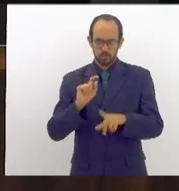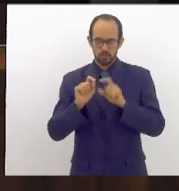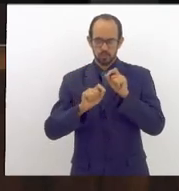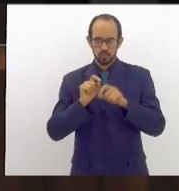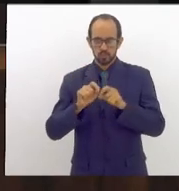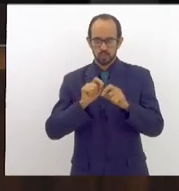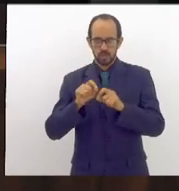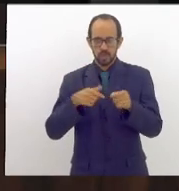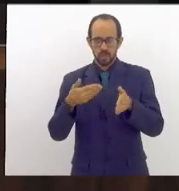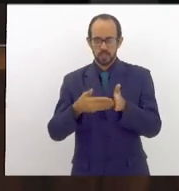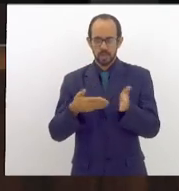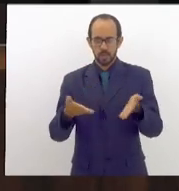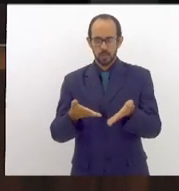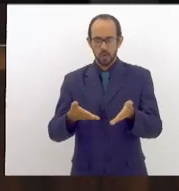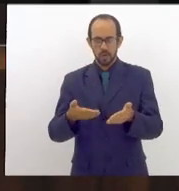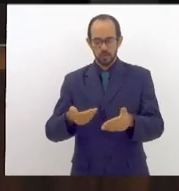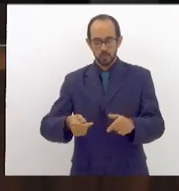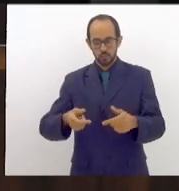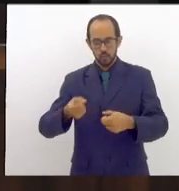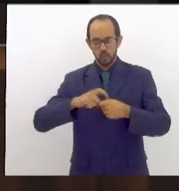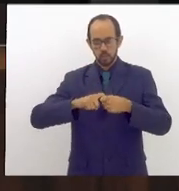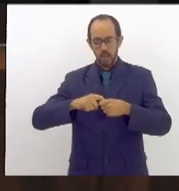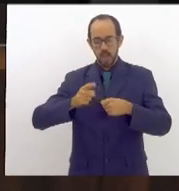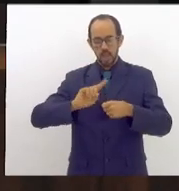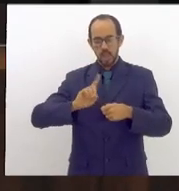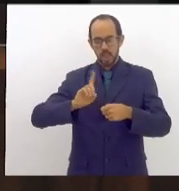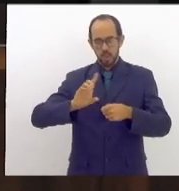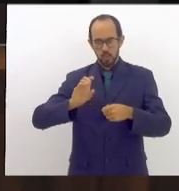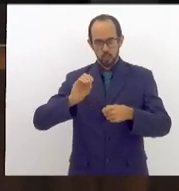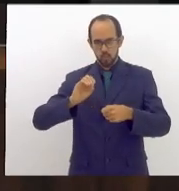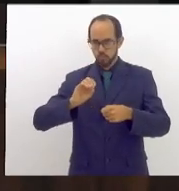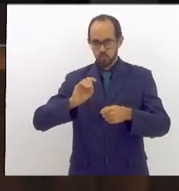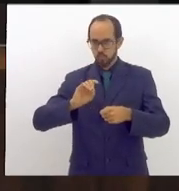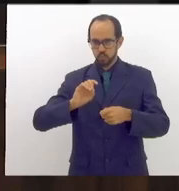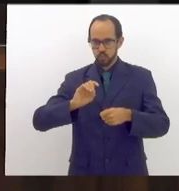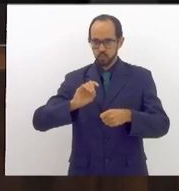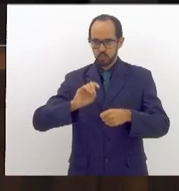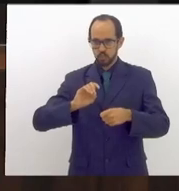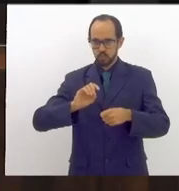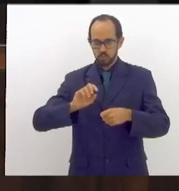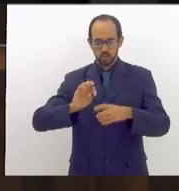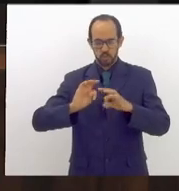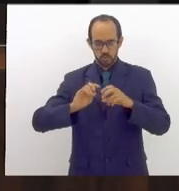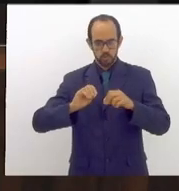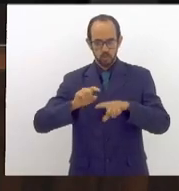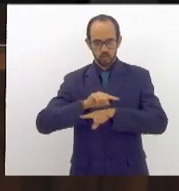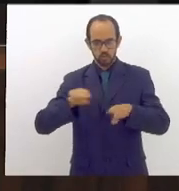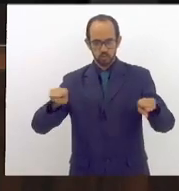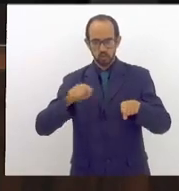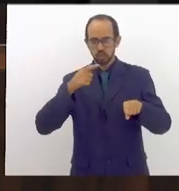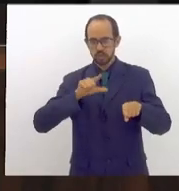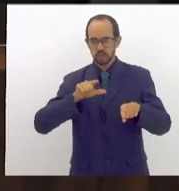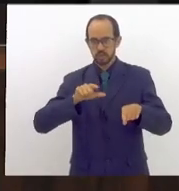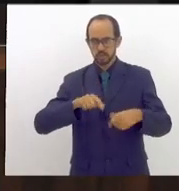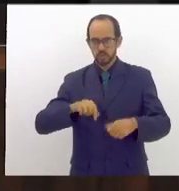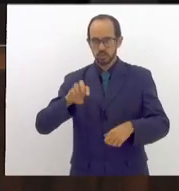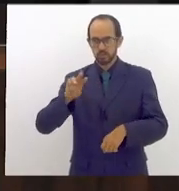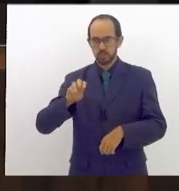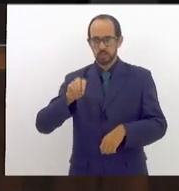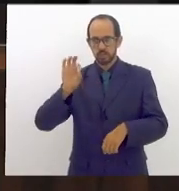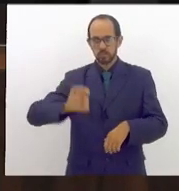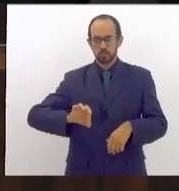recuar nem para tomar impulso que a gente conquistou o que vocês conquistaram né de participação com 30% na mesa